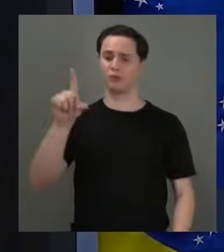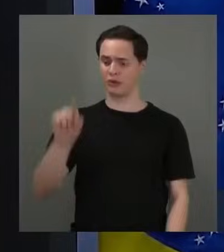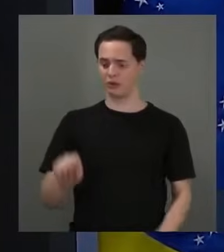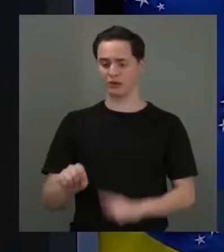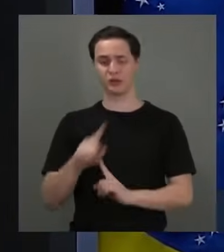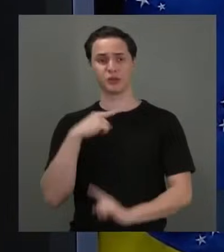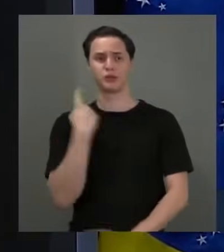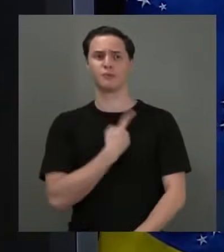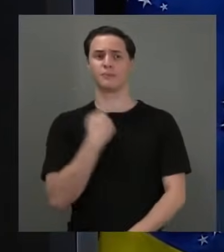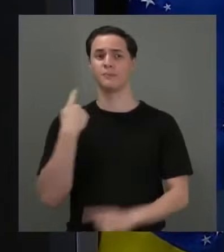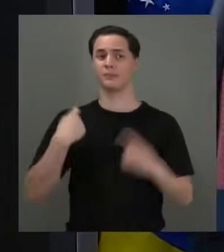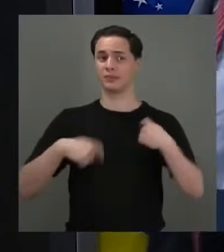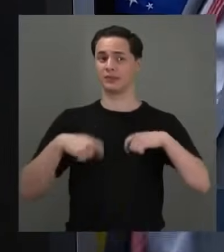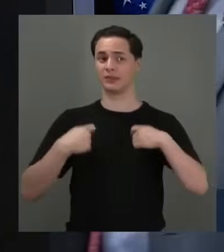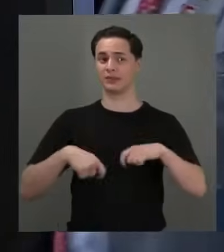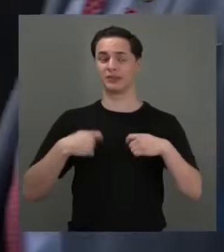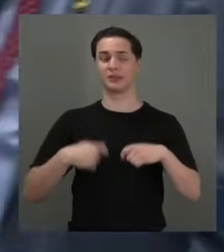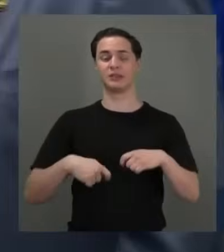ter